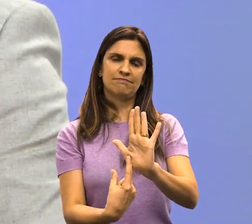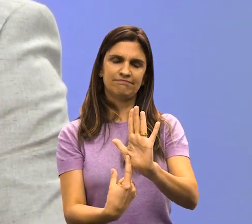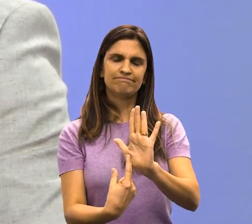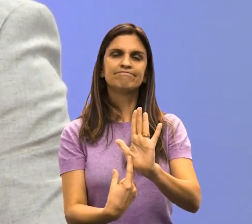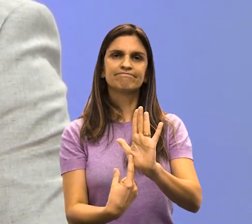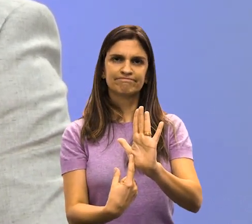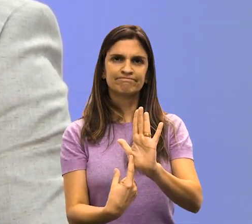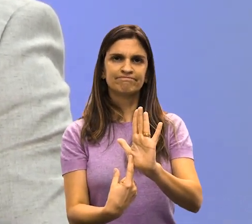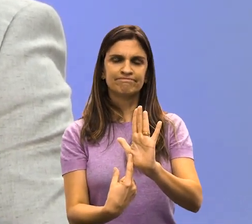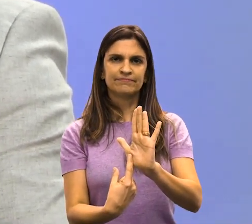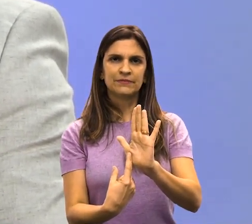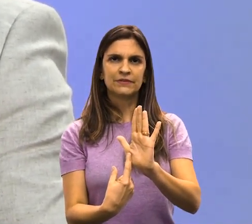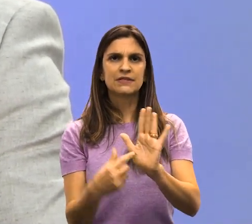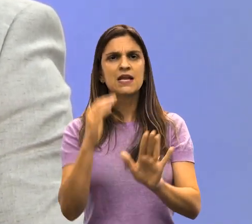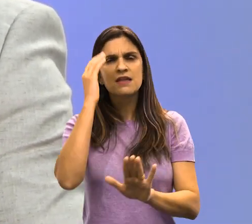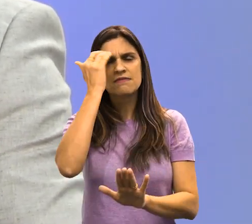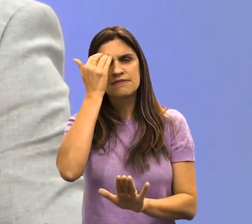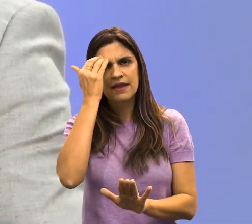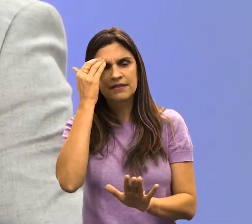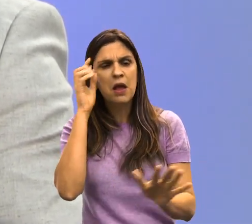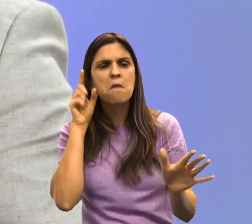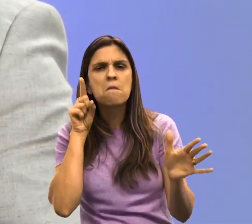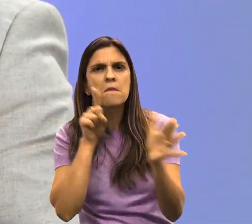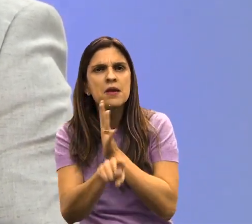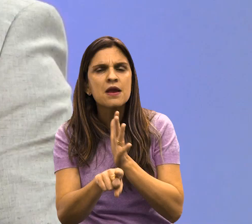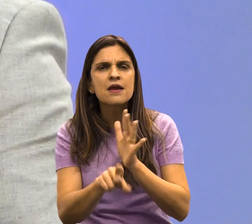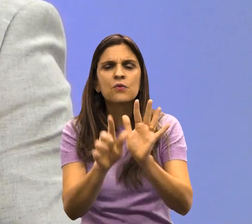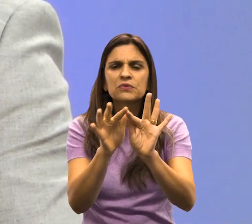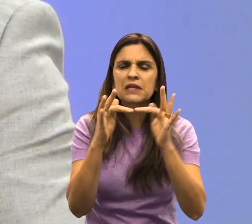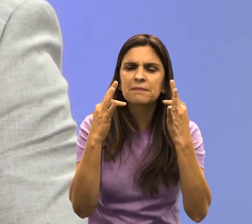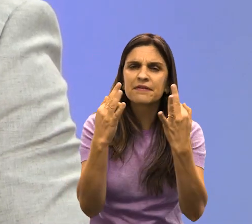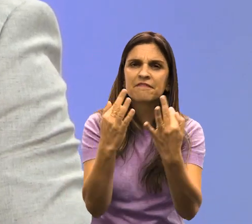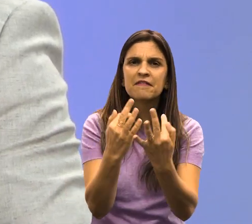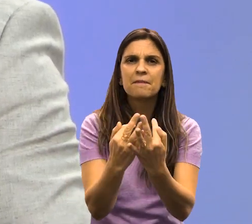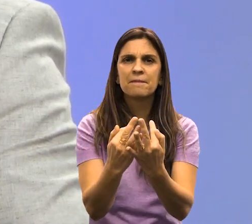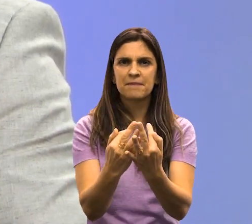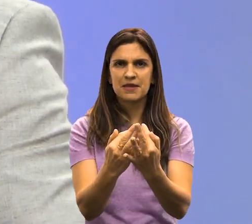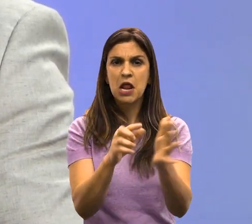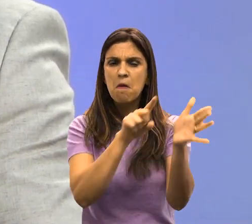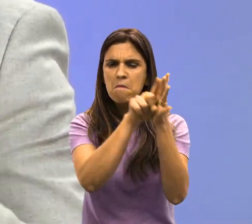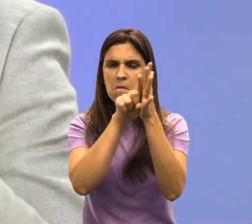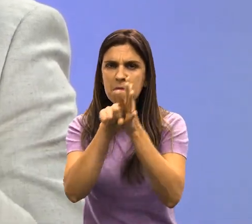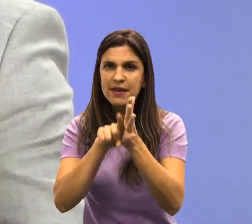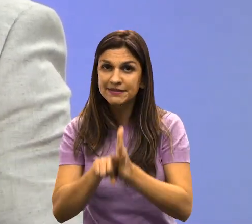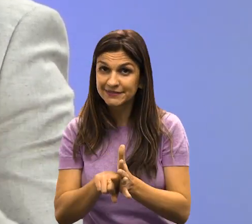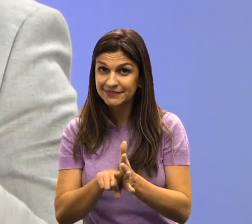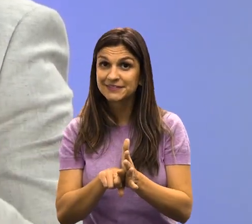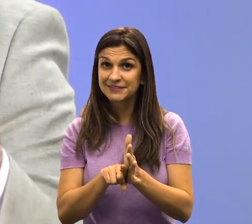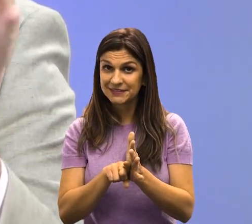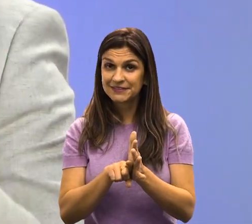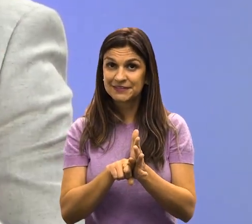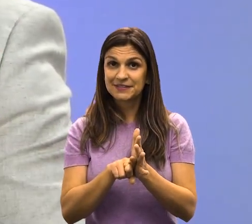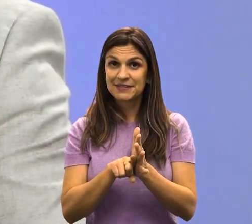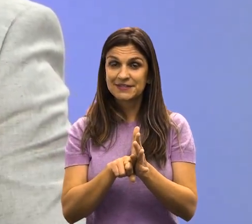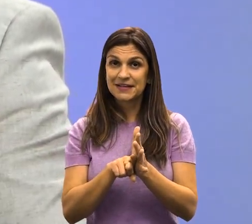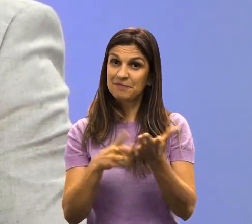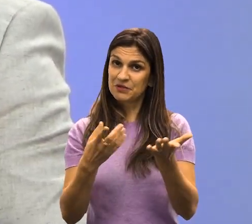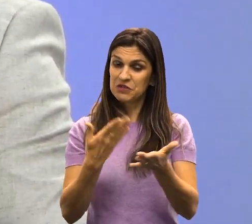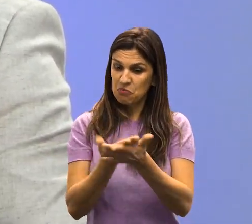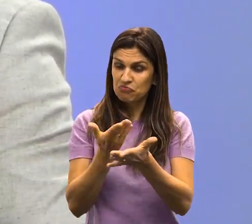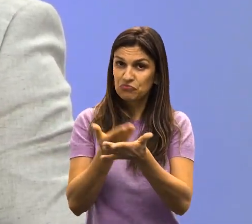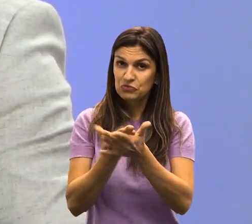né? Então, se você perguntar, né, vai lá e faz uma pesquisa, inclusive já dou até uma ideia, uma tese de